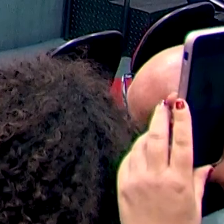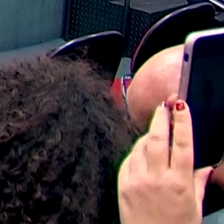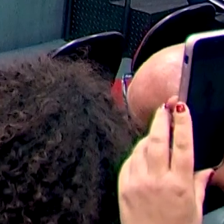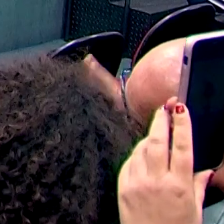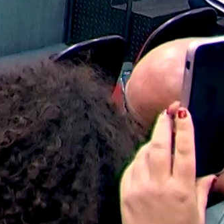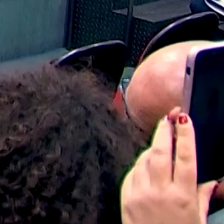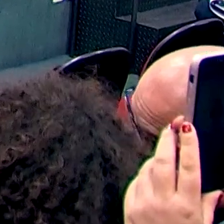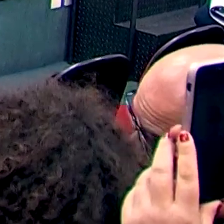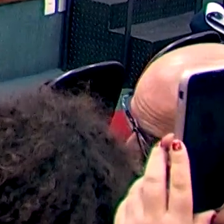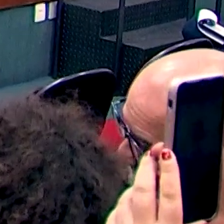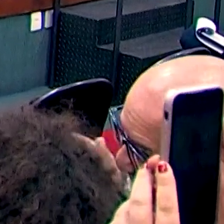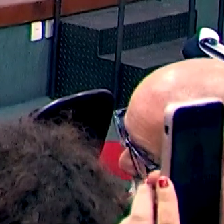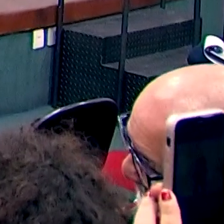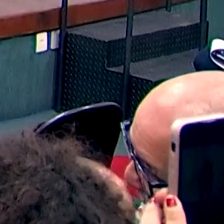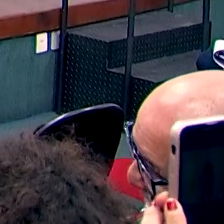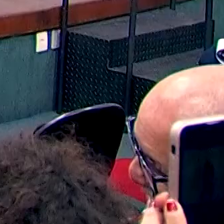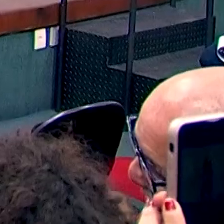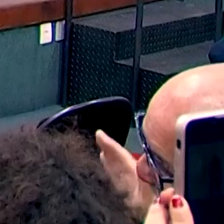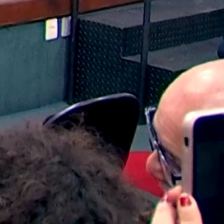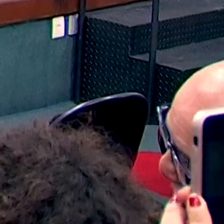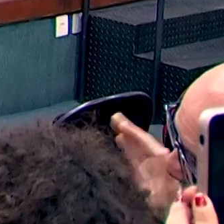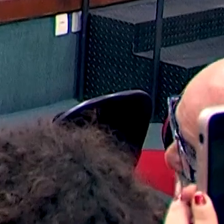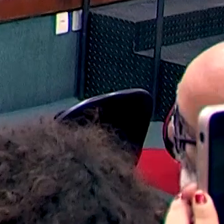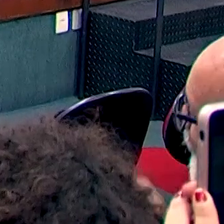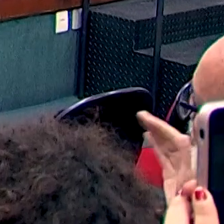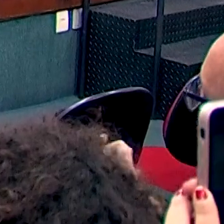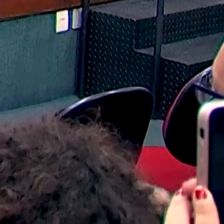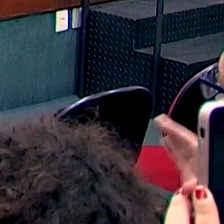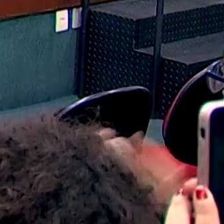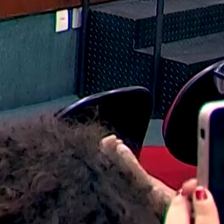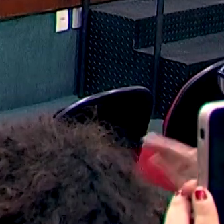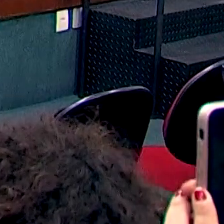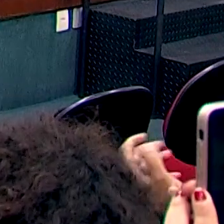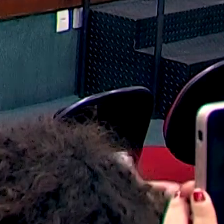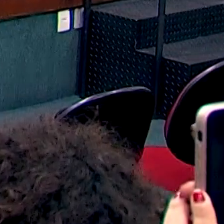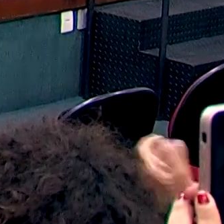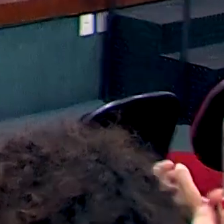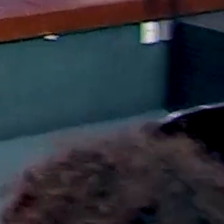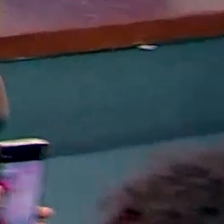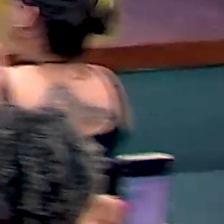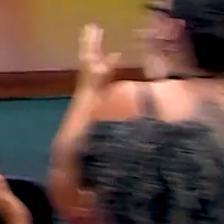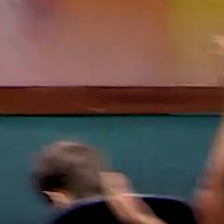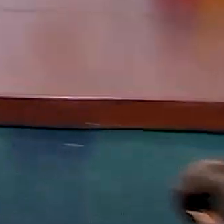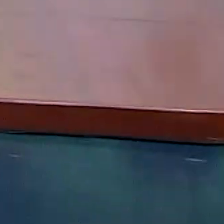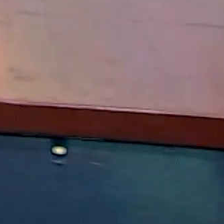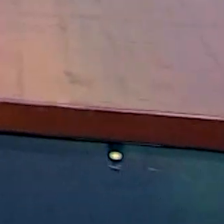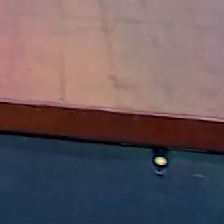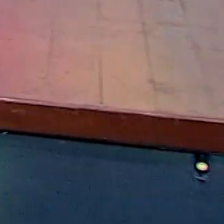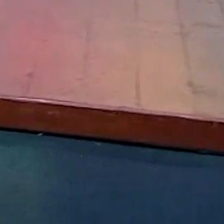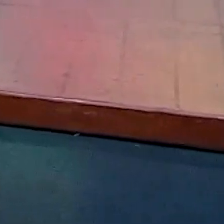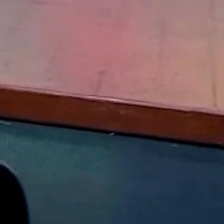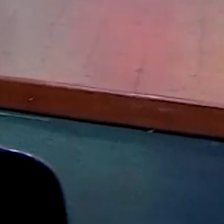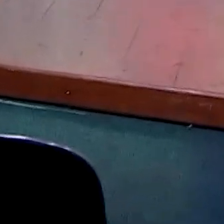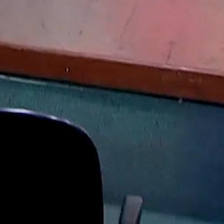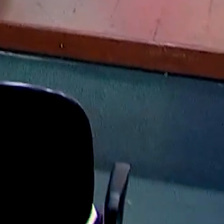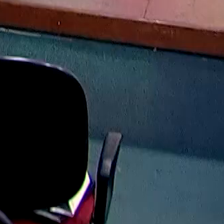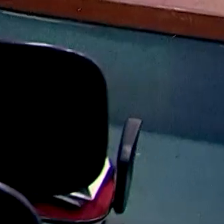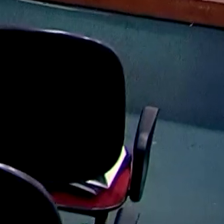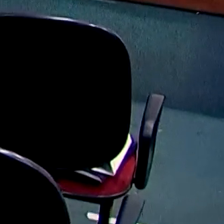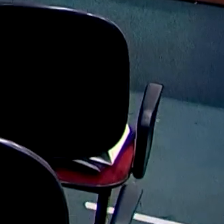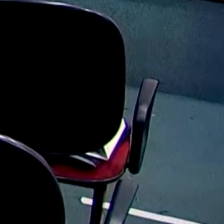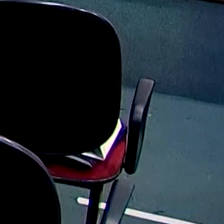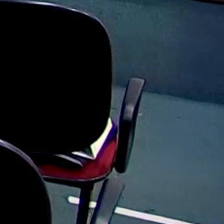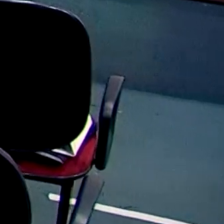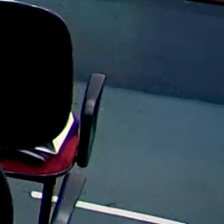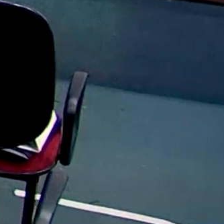not right. It's okay, baby. I can pay my own rent,